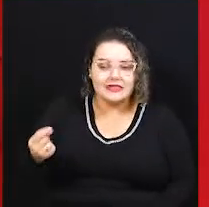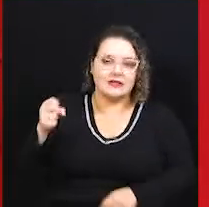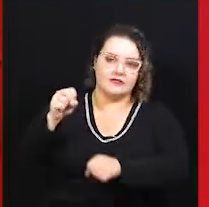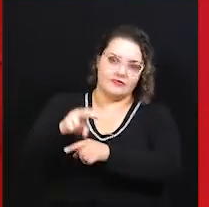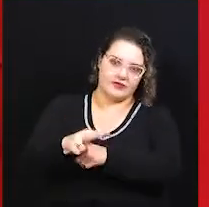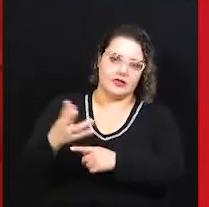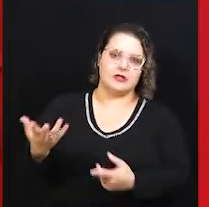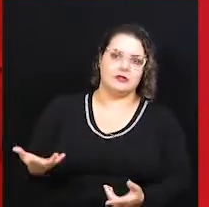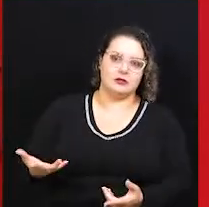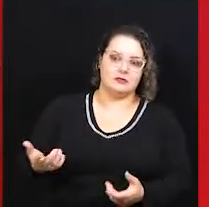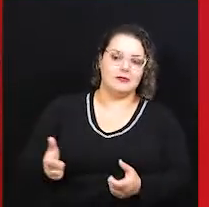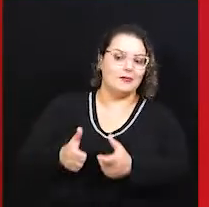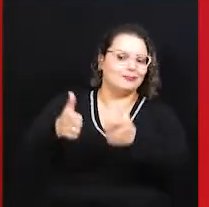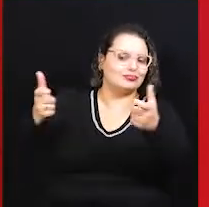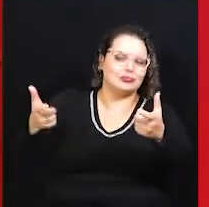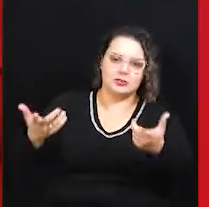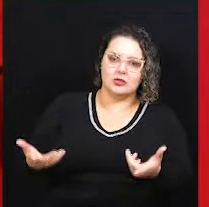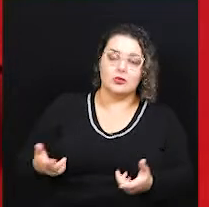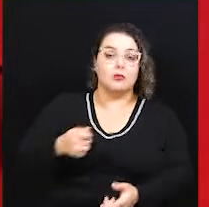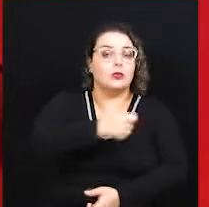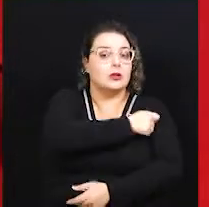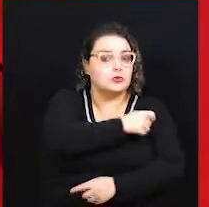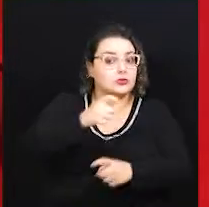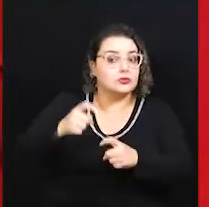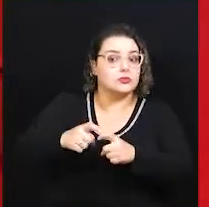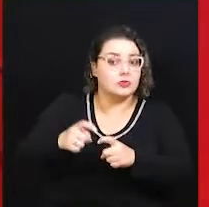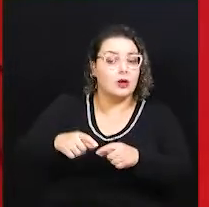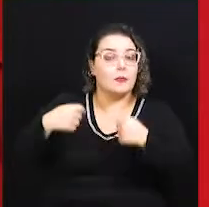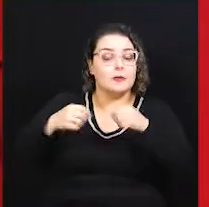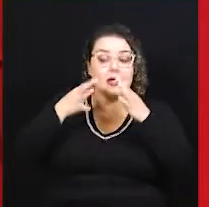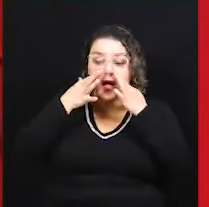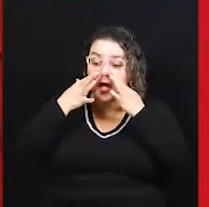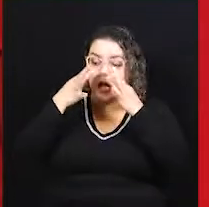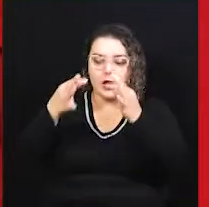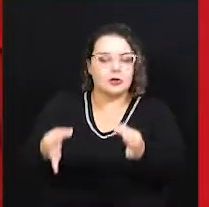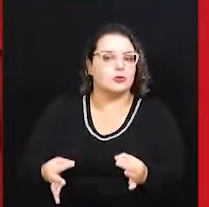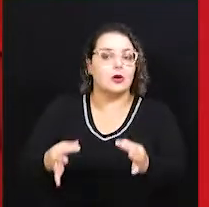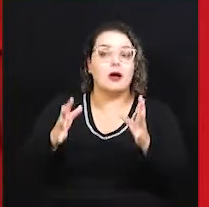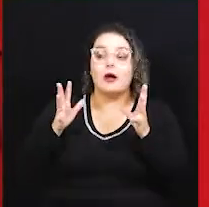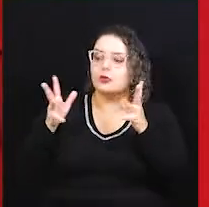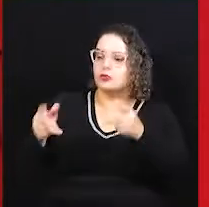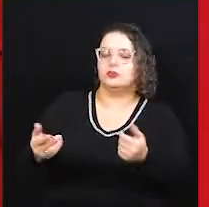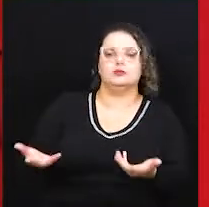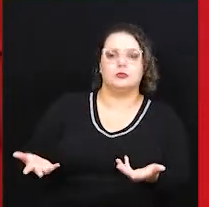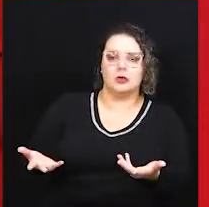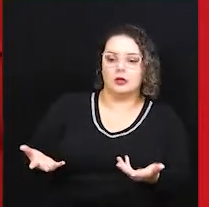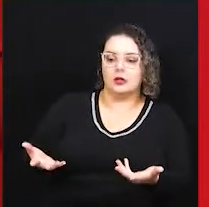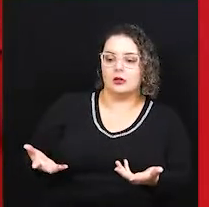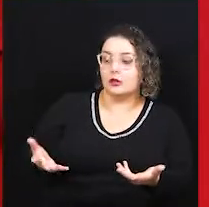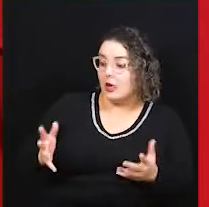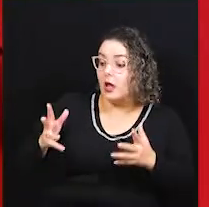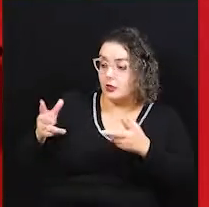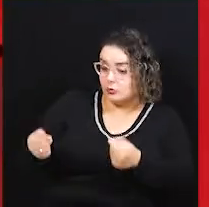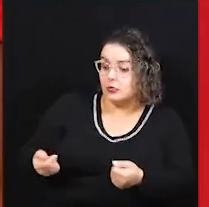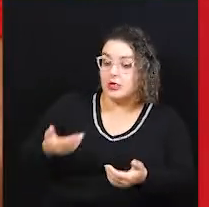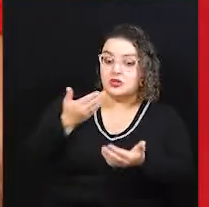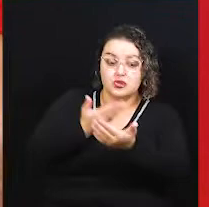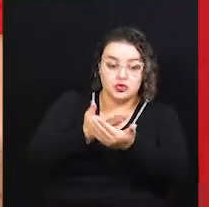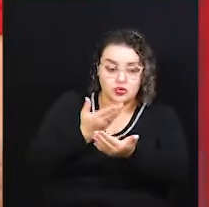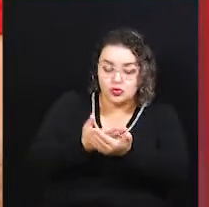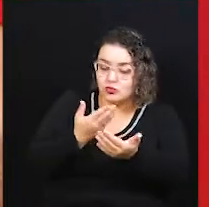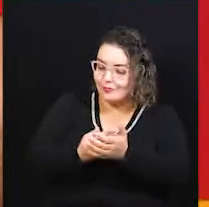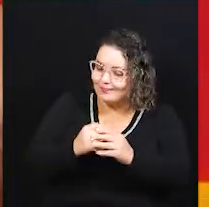concorrência muito alta. Muito. O aluno que quer medicina, ele tem que estar atento a todos. A tudo. Além dele estar